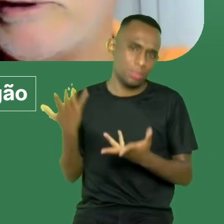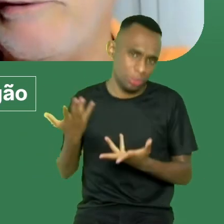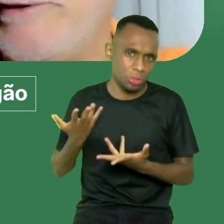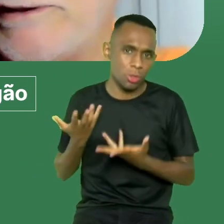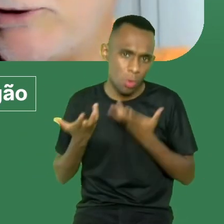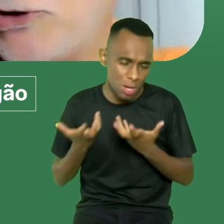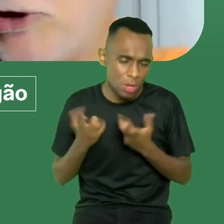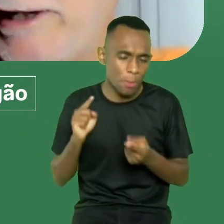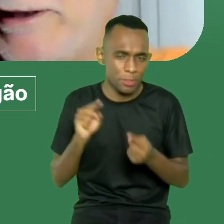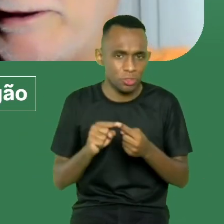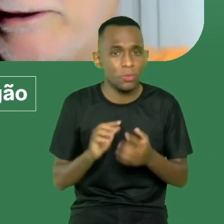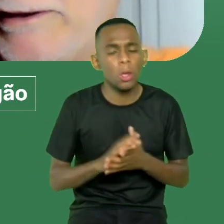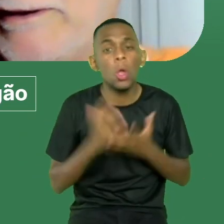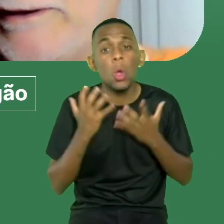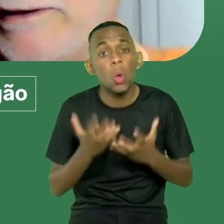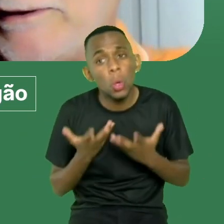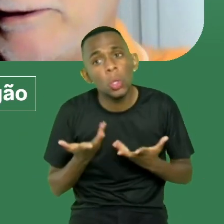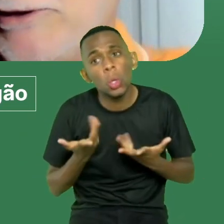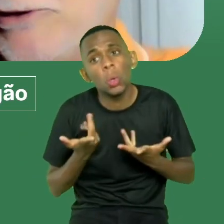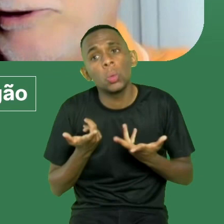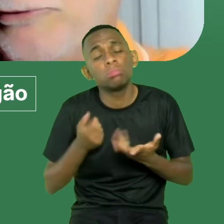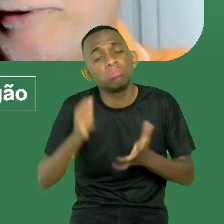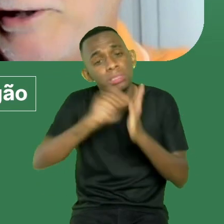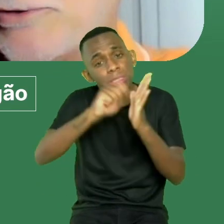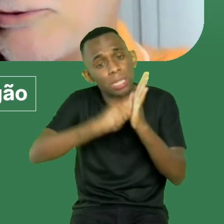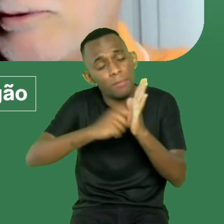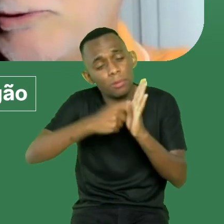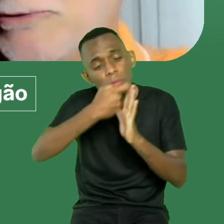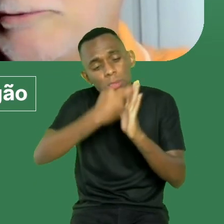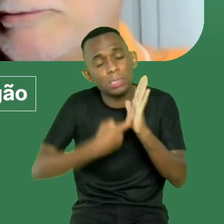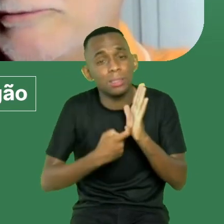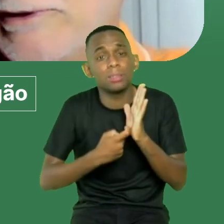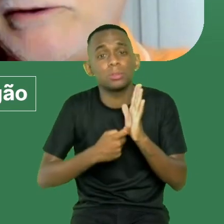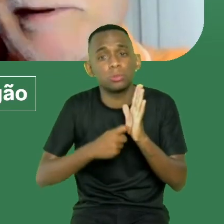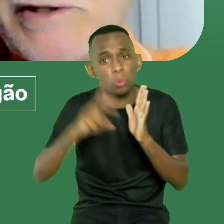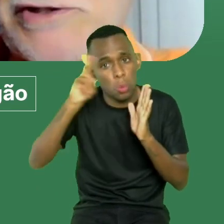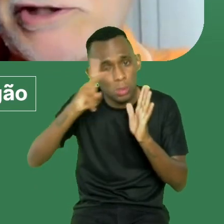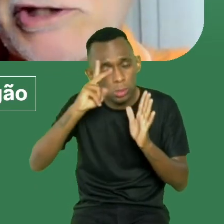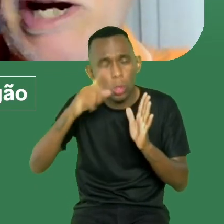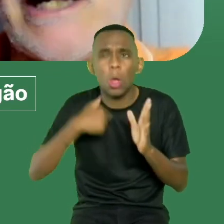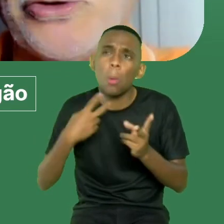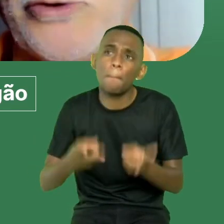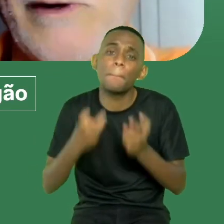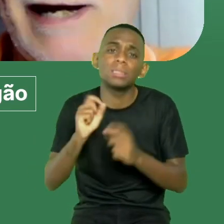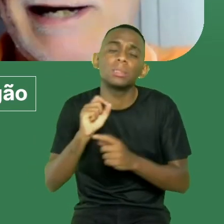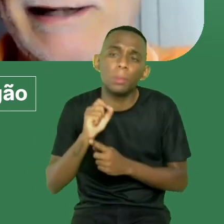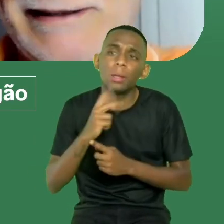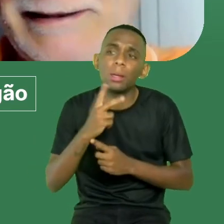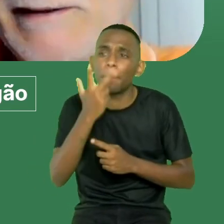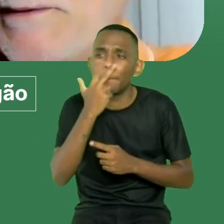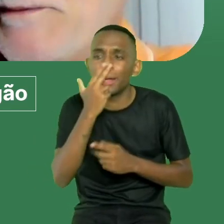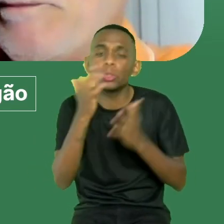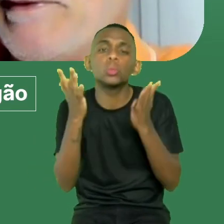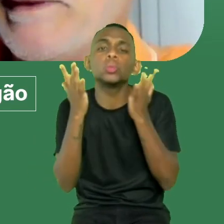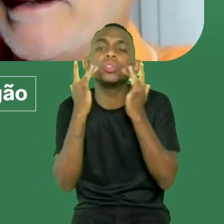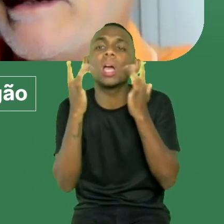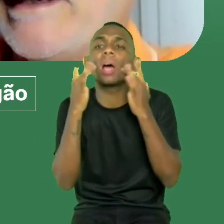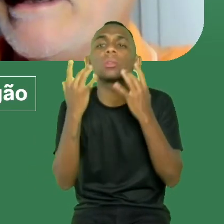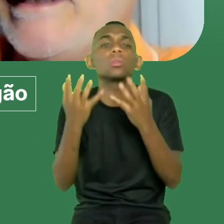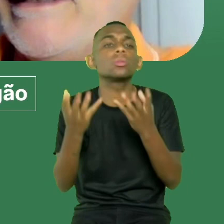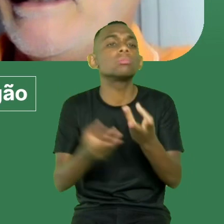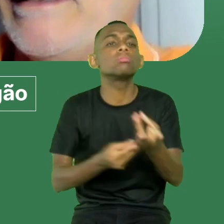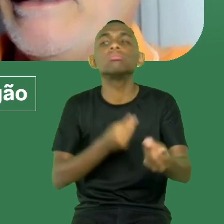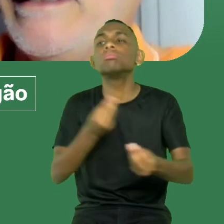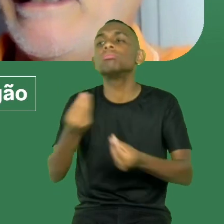E aí eu escrevi essa história que, assim, eu vejo como uma espécie de teatro no ar,